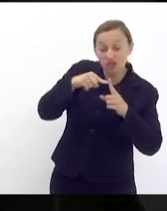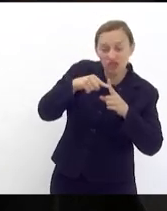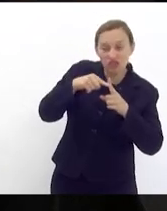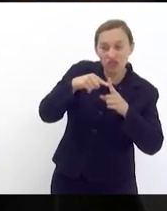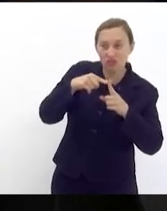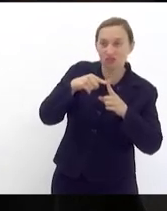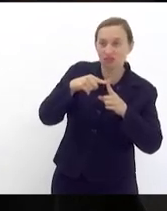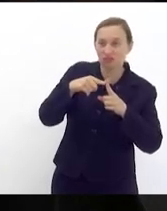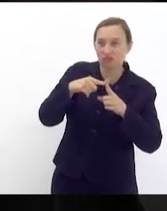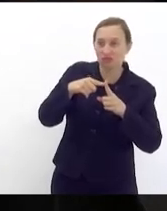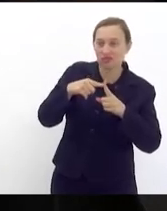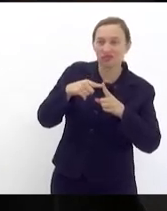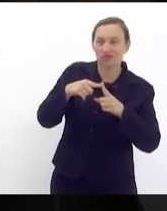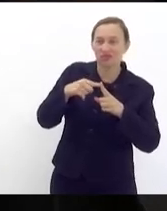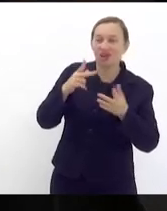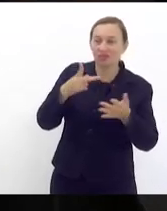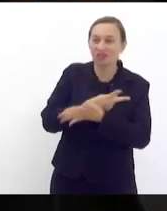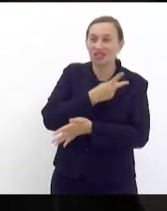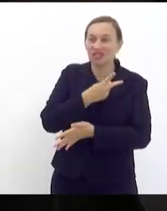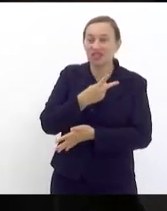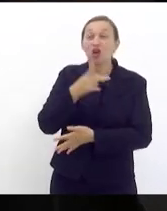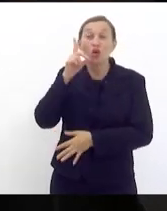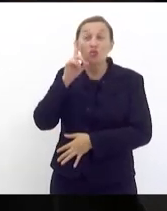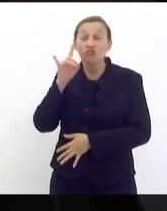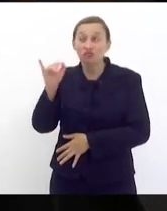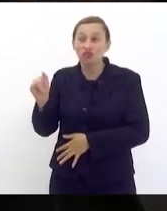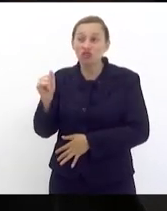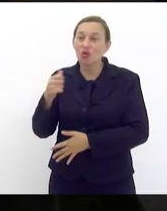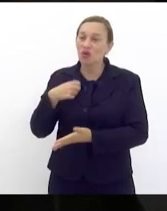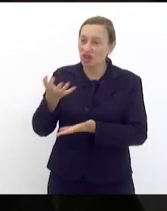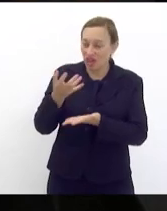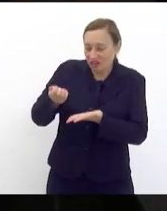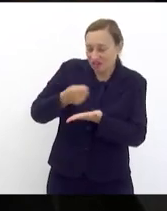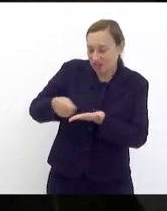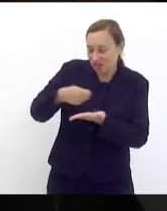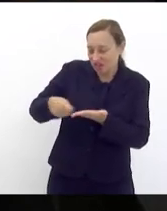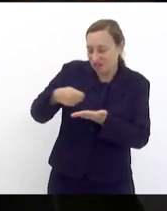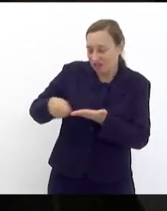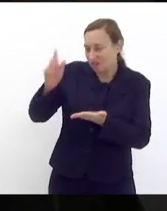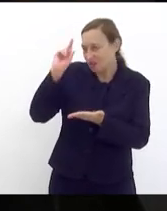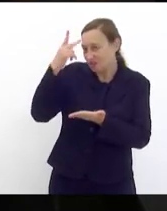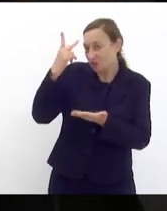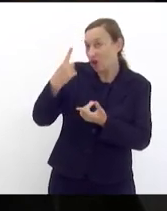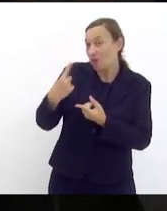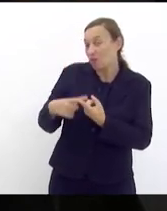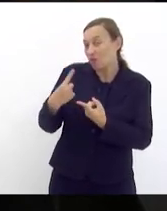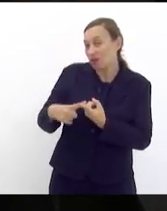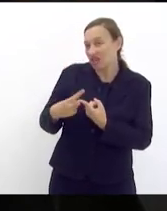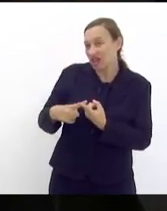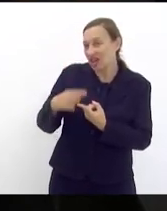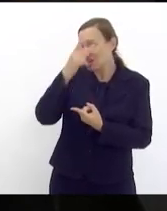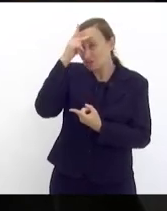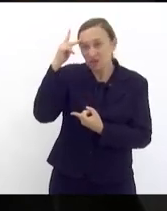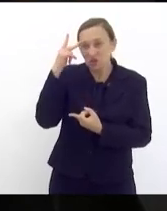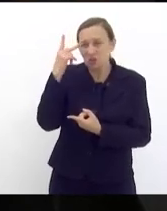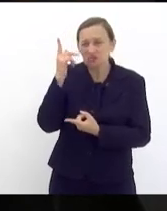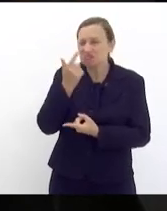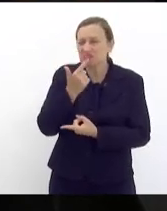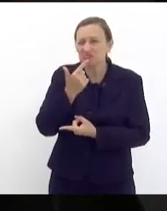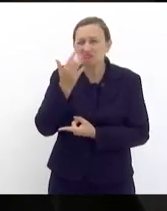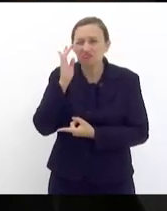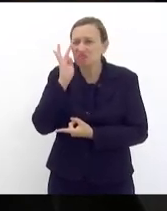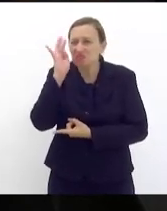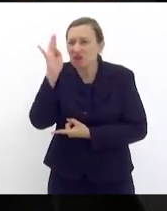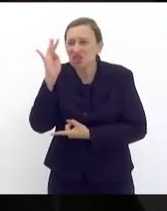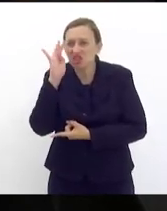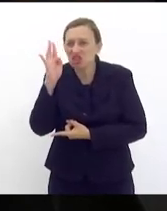alcançado. Talvez um dia eu quero, talvez, escrever um livro sobre as histórias, porque as pessoas não têm noção do